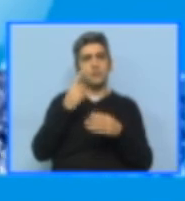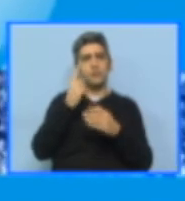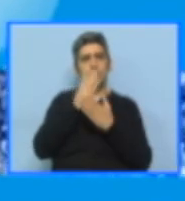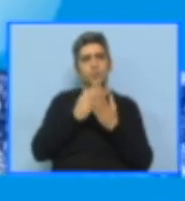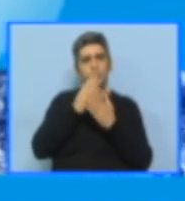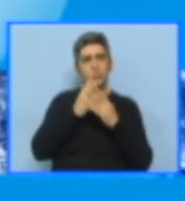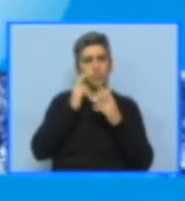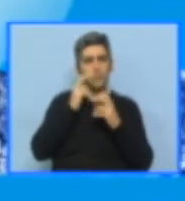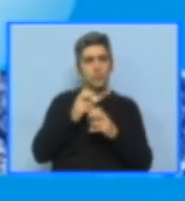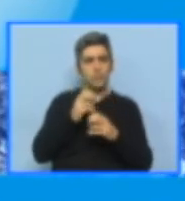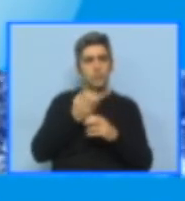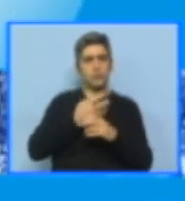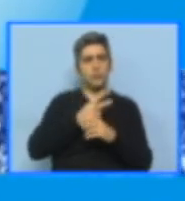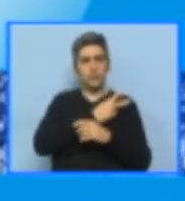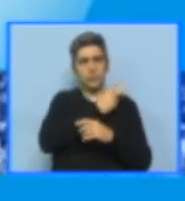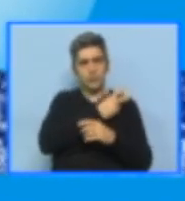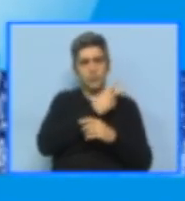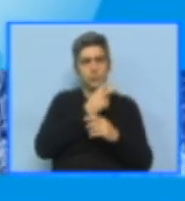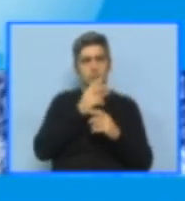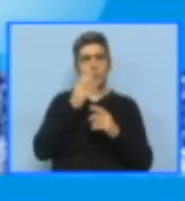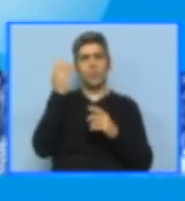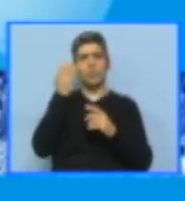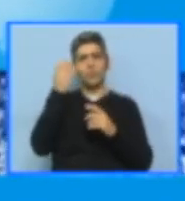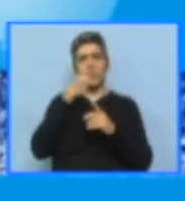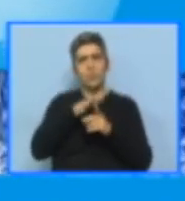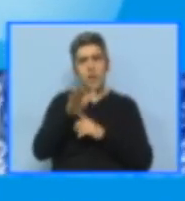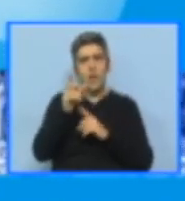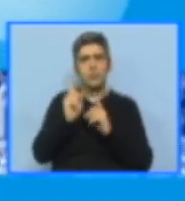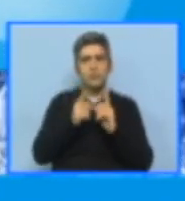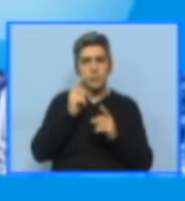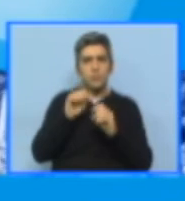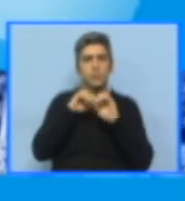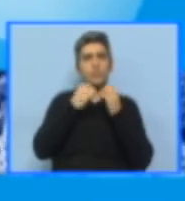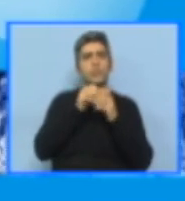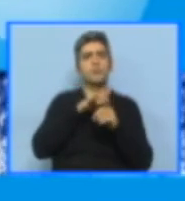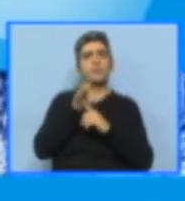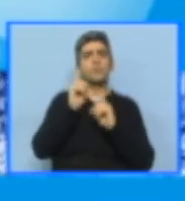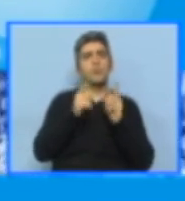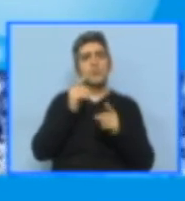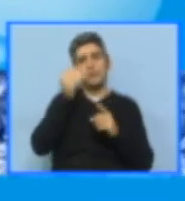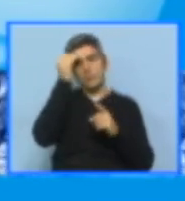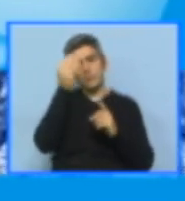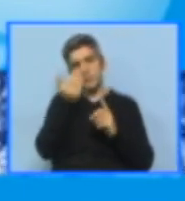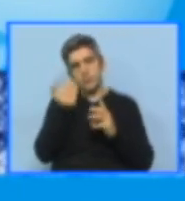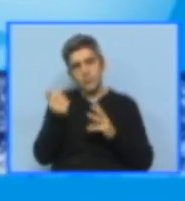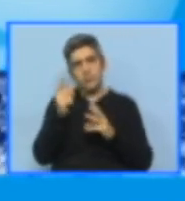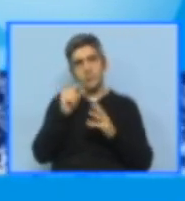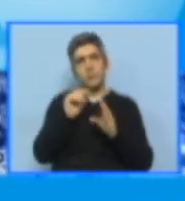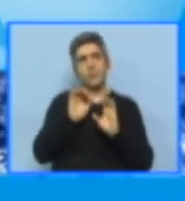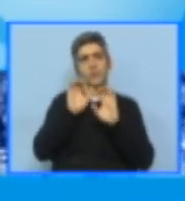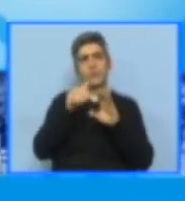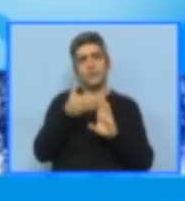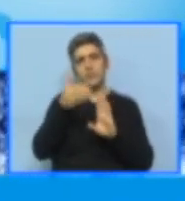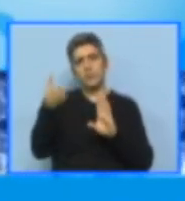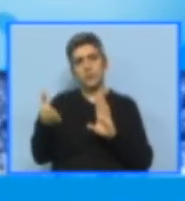estudo, digamos, académico, do impacto cultural, social que teve a reforma, e na parte